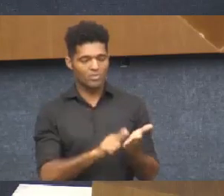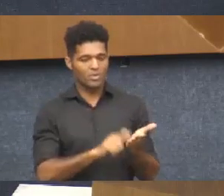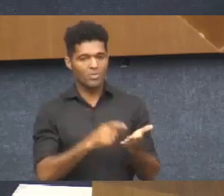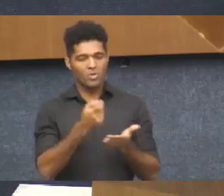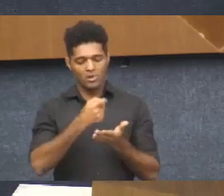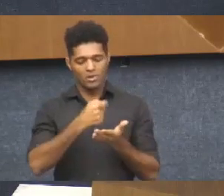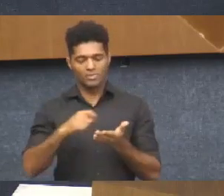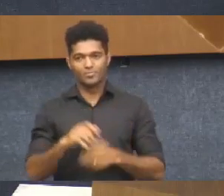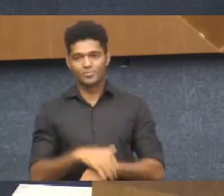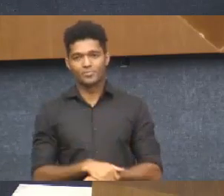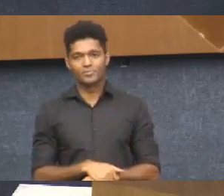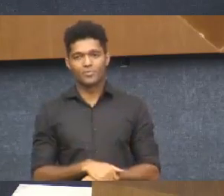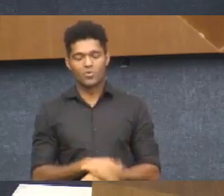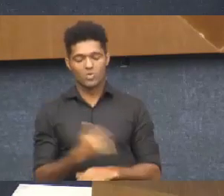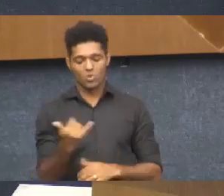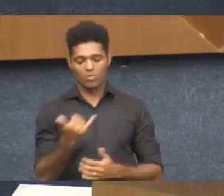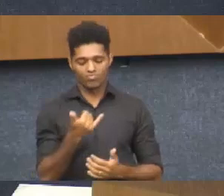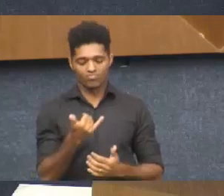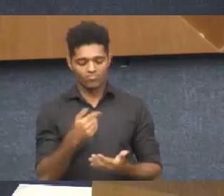consegui imprimir, não. Espera aí.